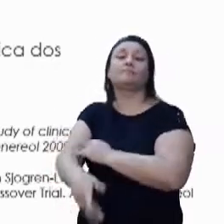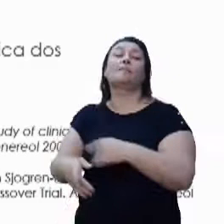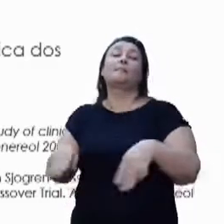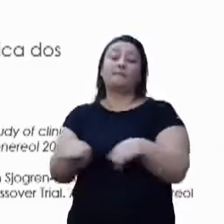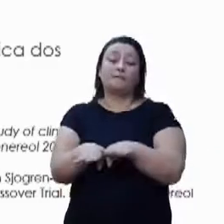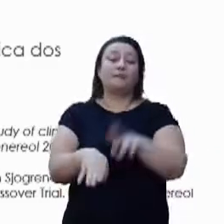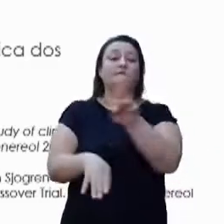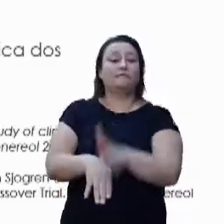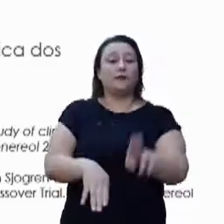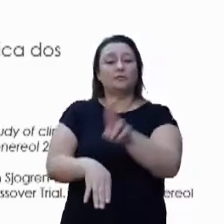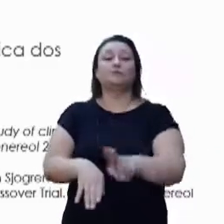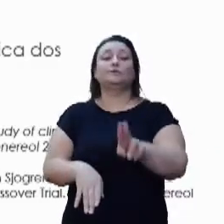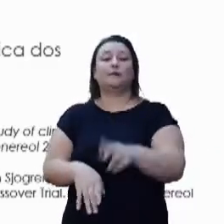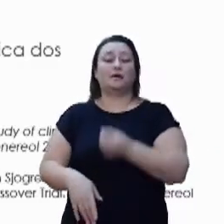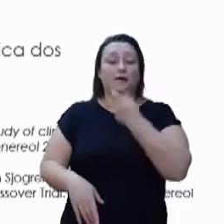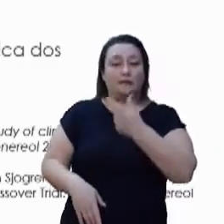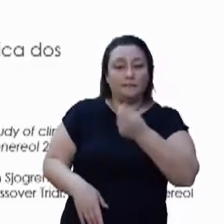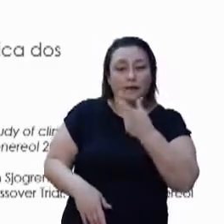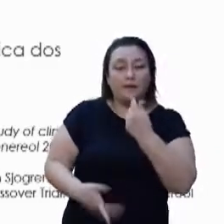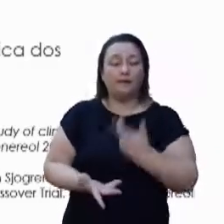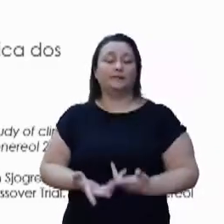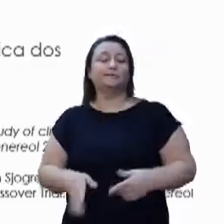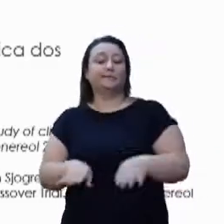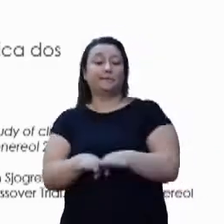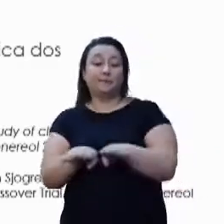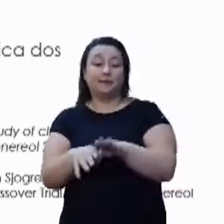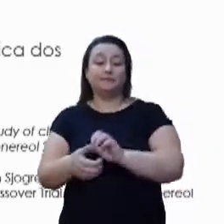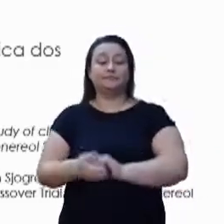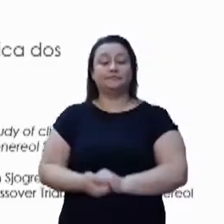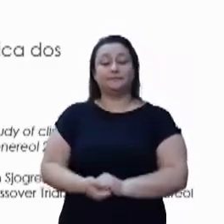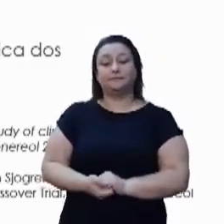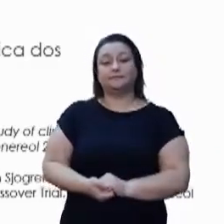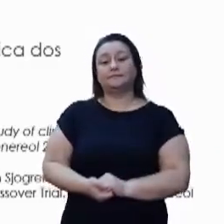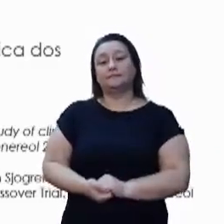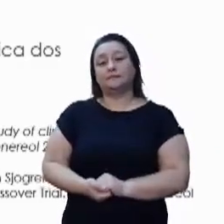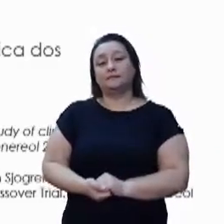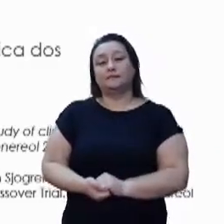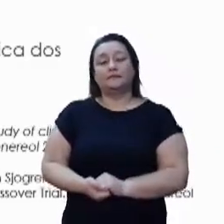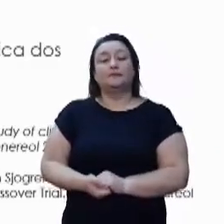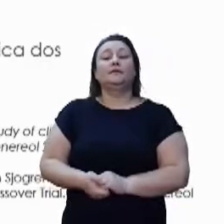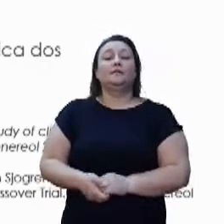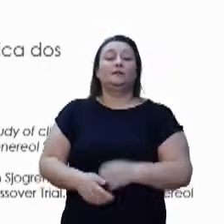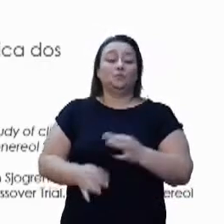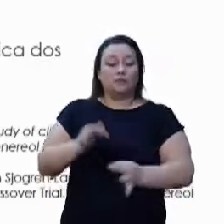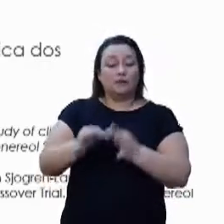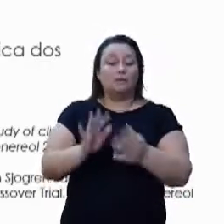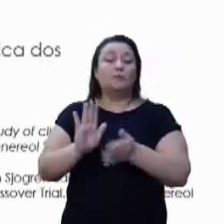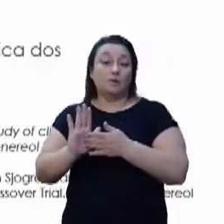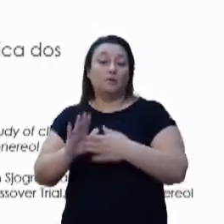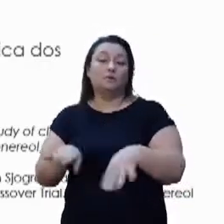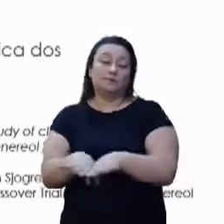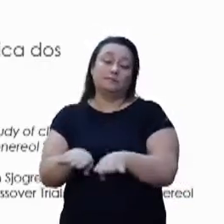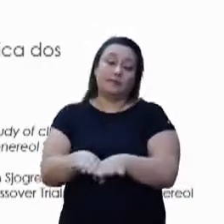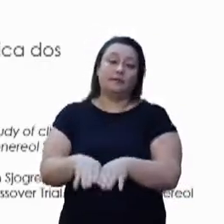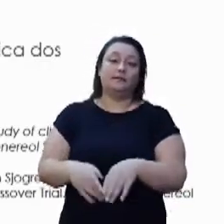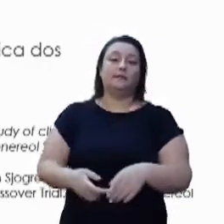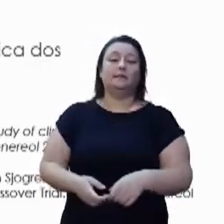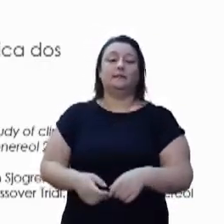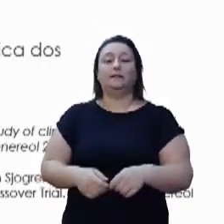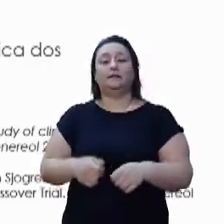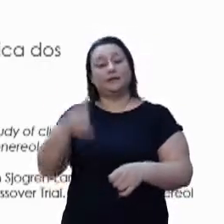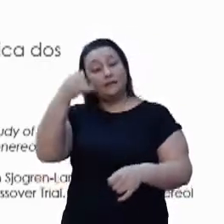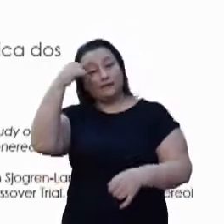uso de tratamento oral com retinoides. E um novo tratamento que foi proposto, o Zileuton, que é um inibidor